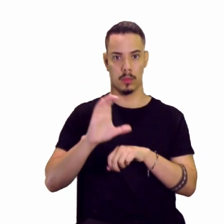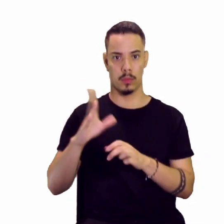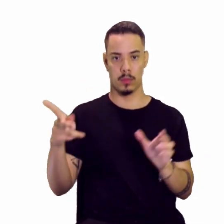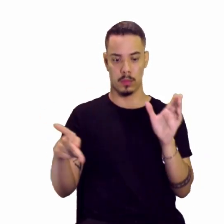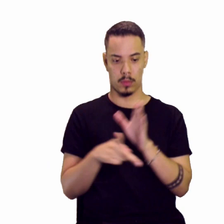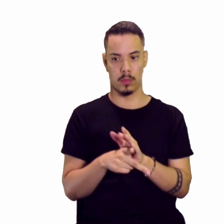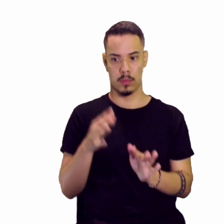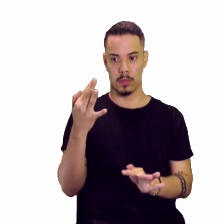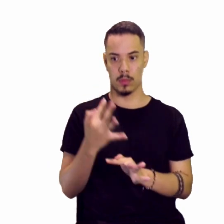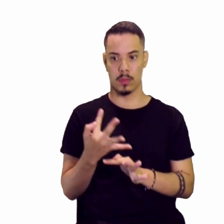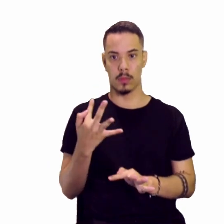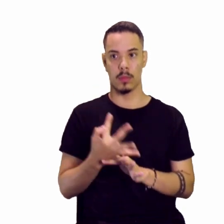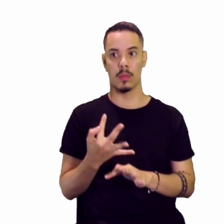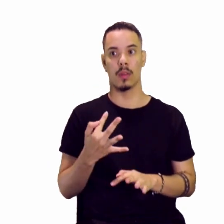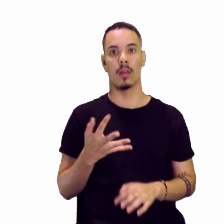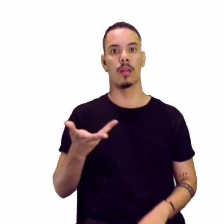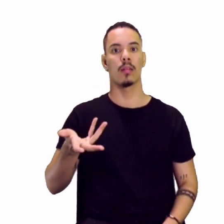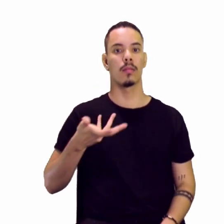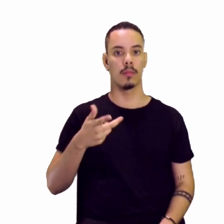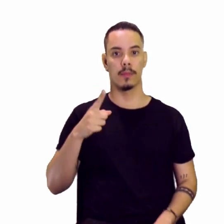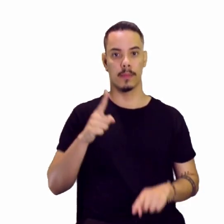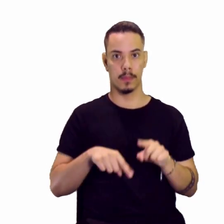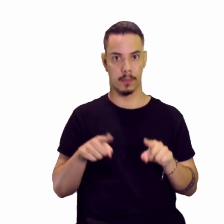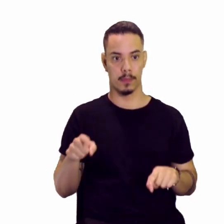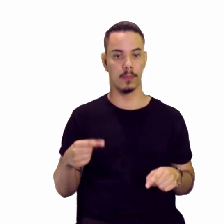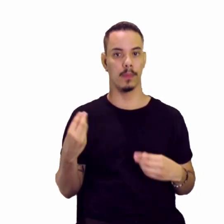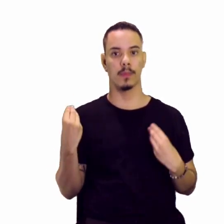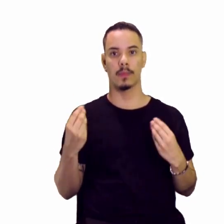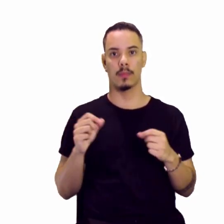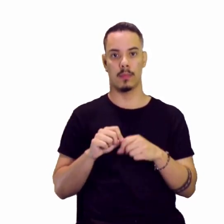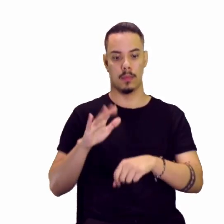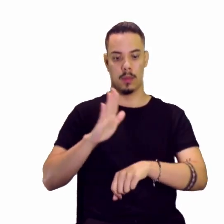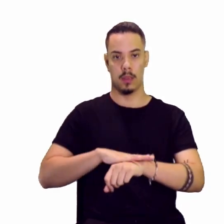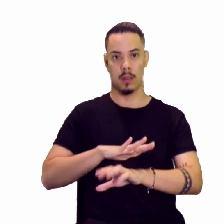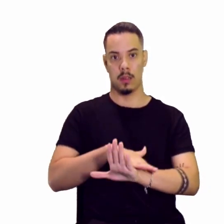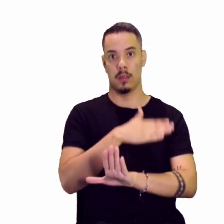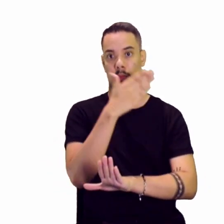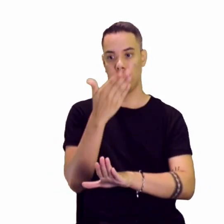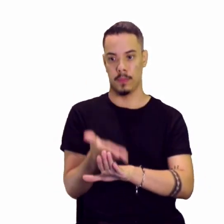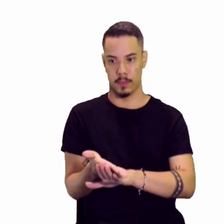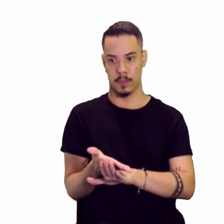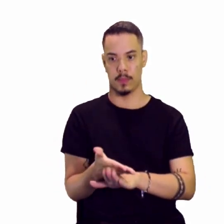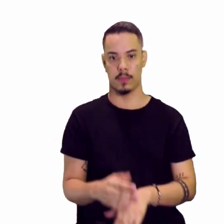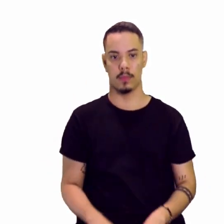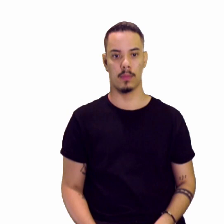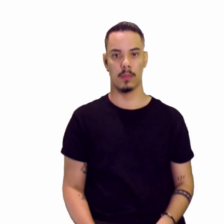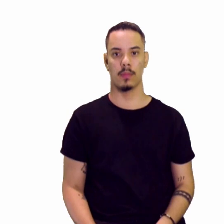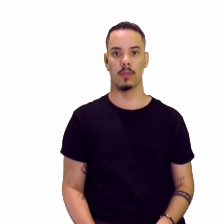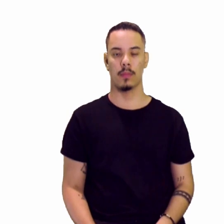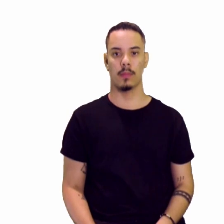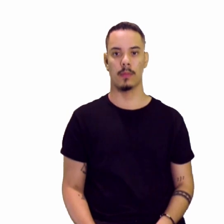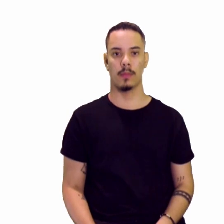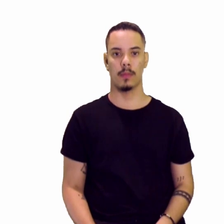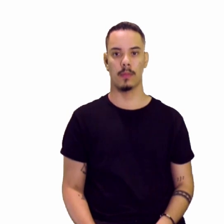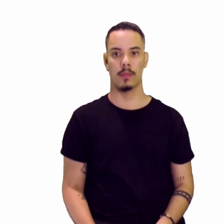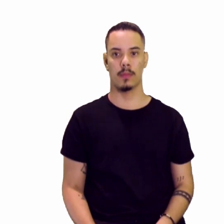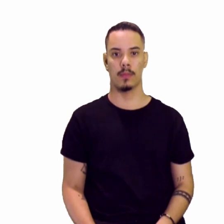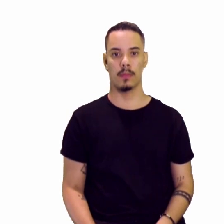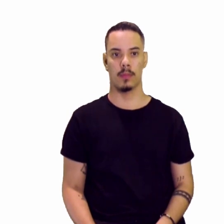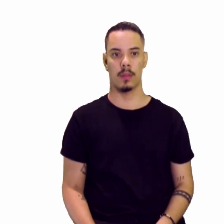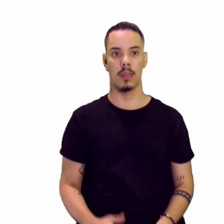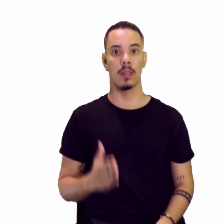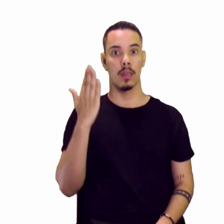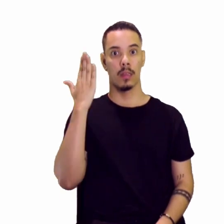física, que a aceleração é a variação da velocidade por um certo intervalo de tempo. Bom, ali nós temos a variação de velocidade de 0